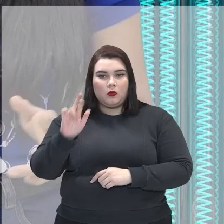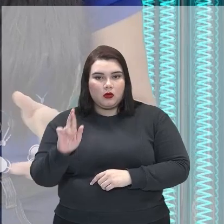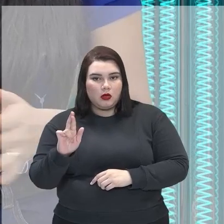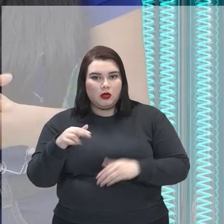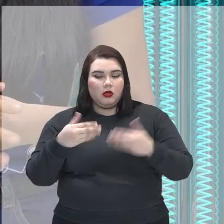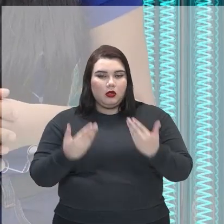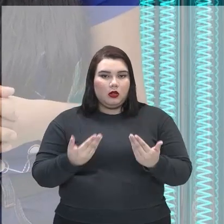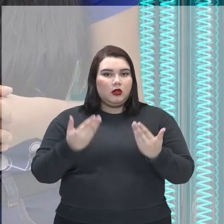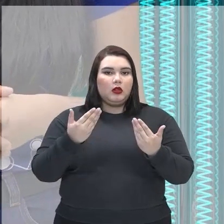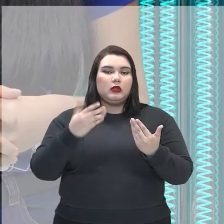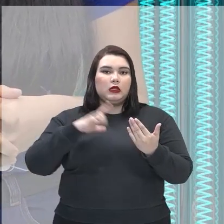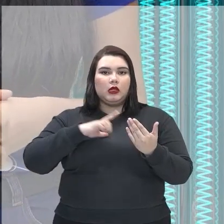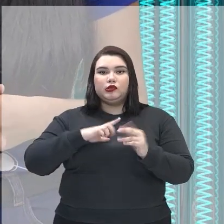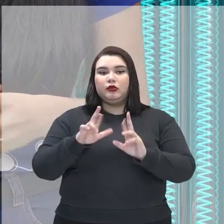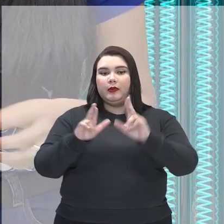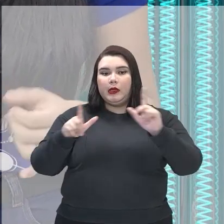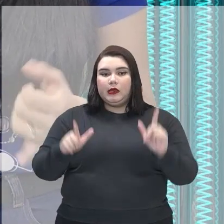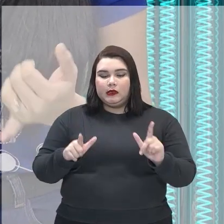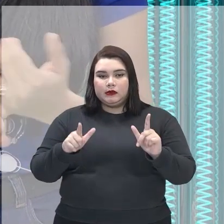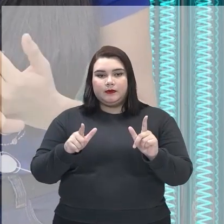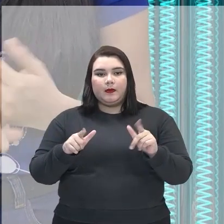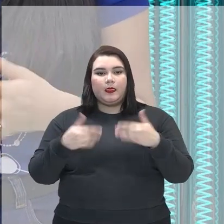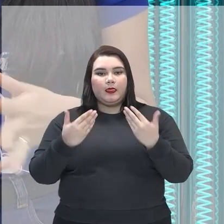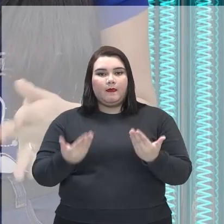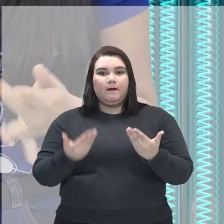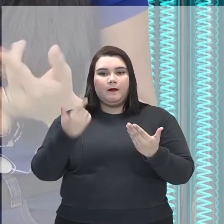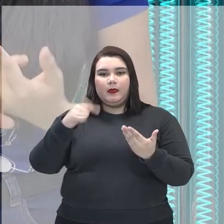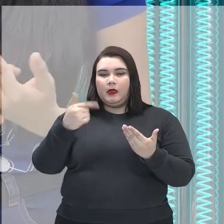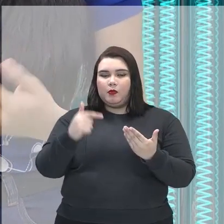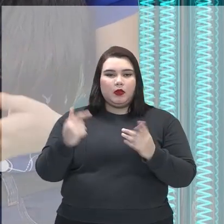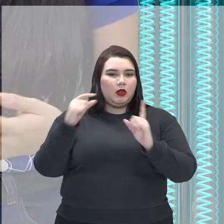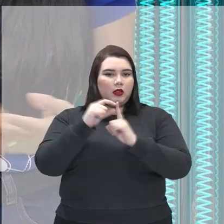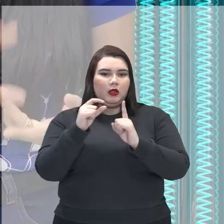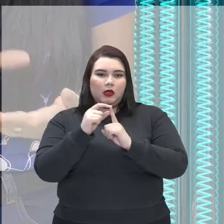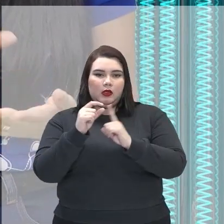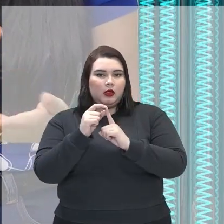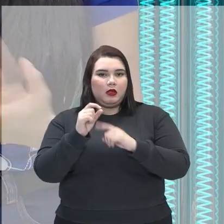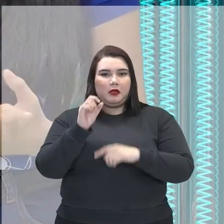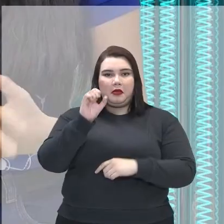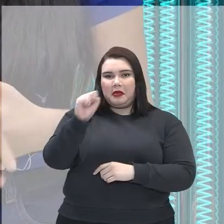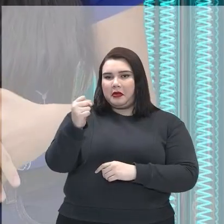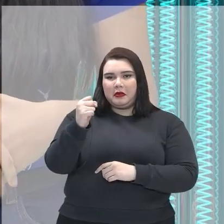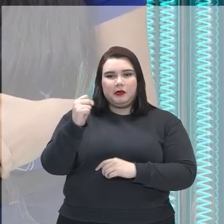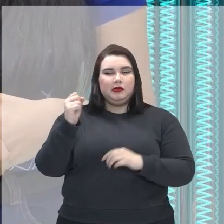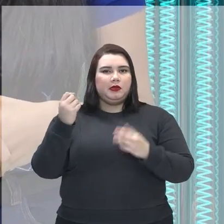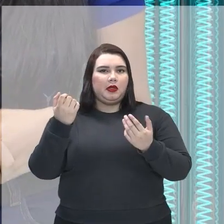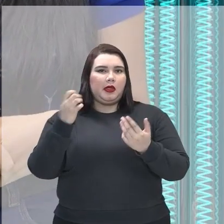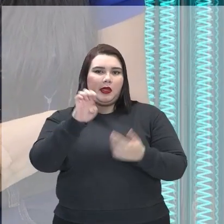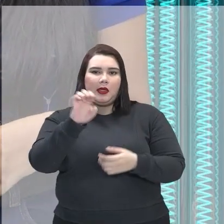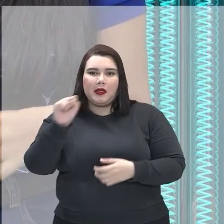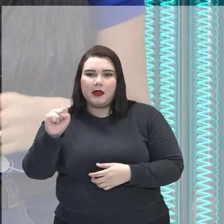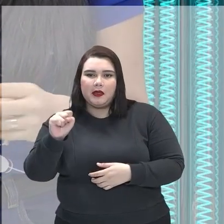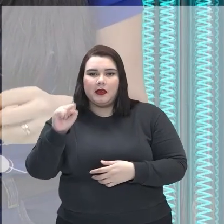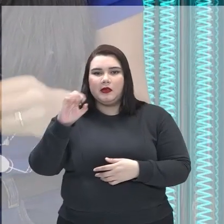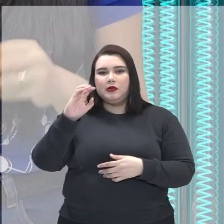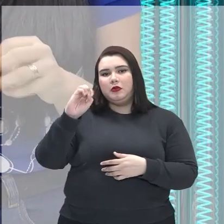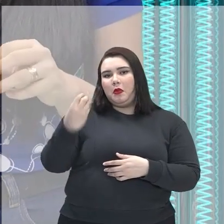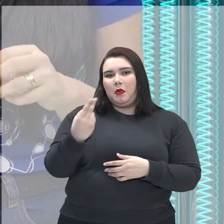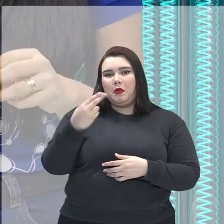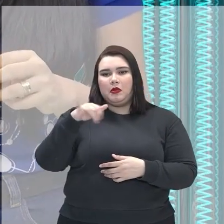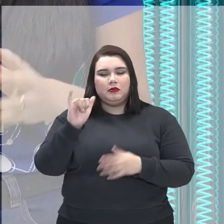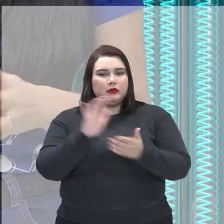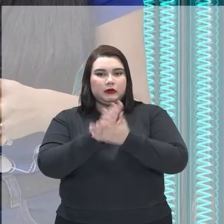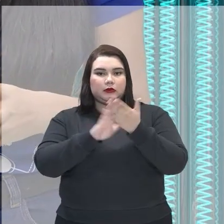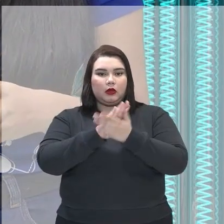são irregulares. Então, eles não vão receber S, nem IES, nem ES. Porque ele já tem a